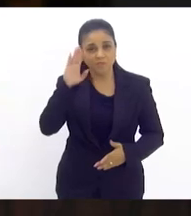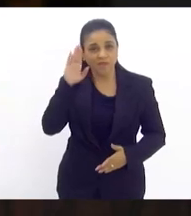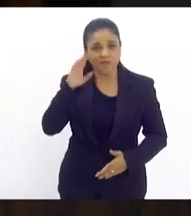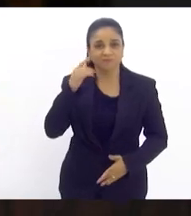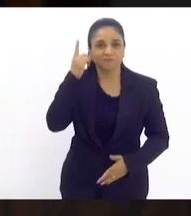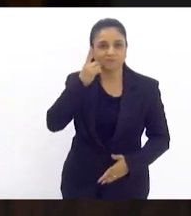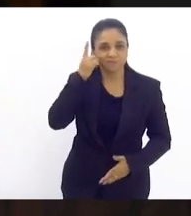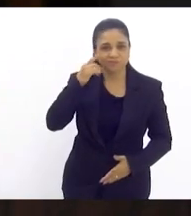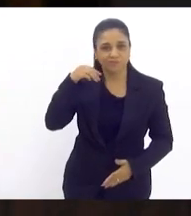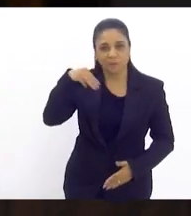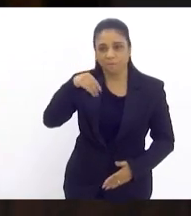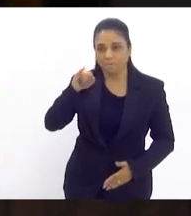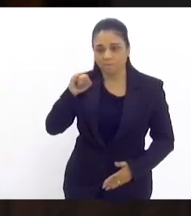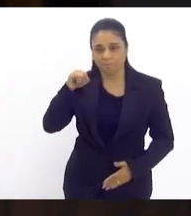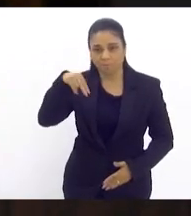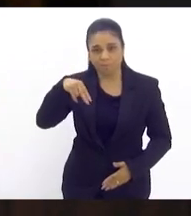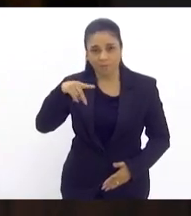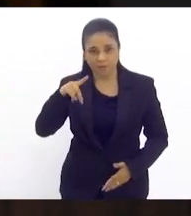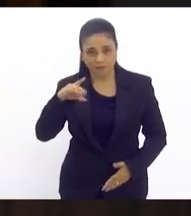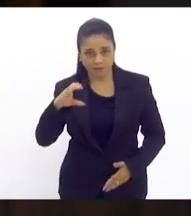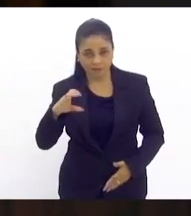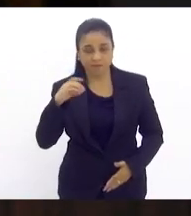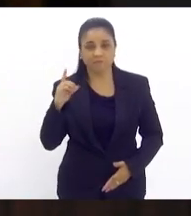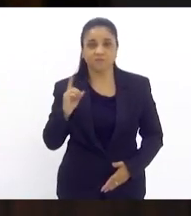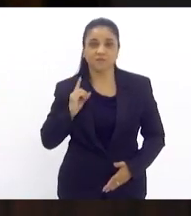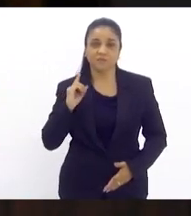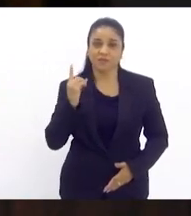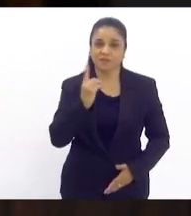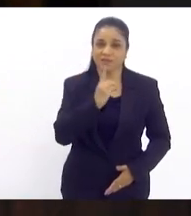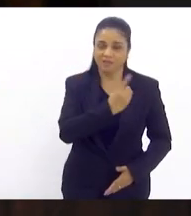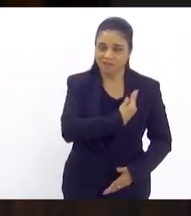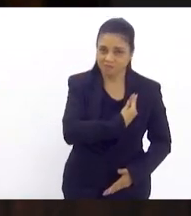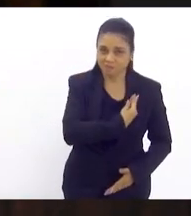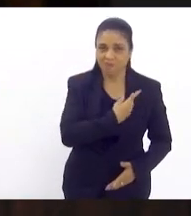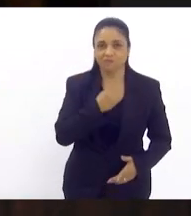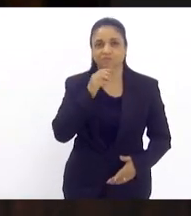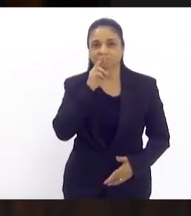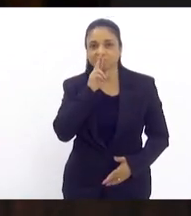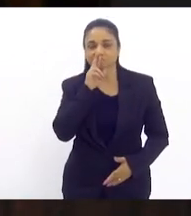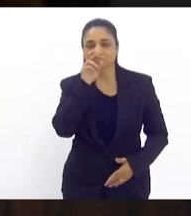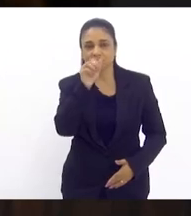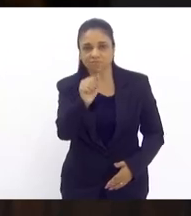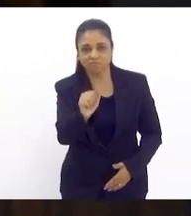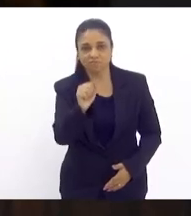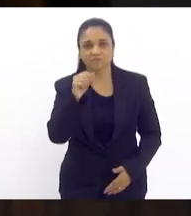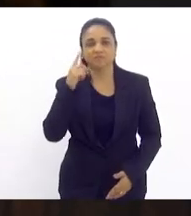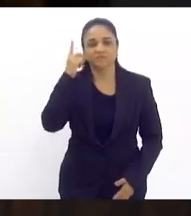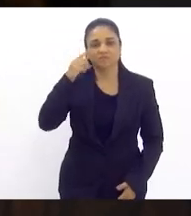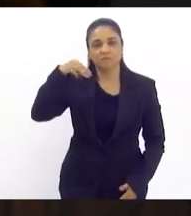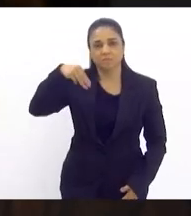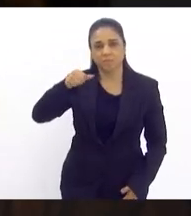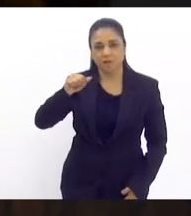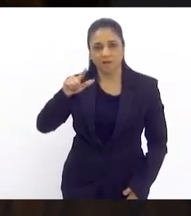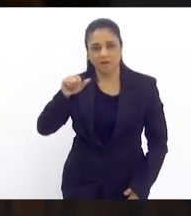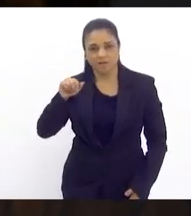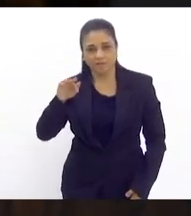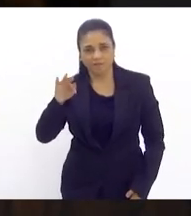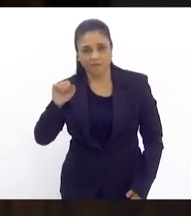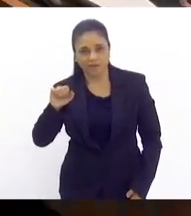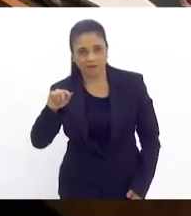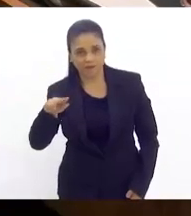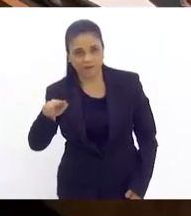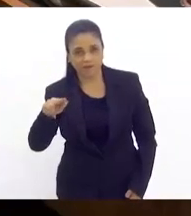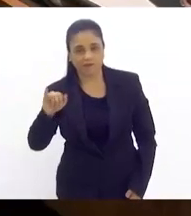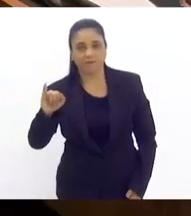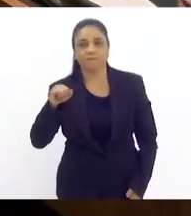deputada Dani Balbi Deputado Rodrigo Amorim Deputado Samuel Malafaia Deputado Otoni de